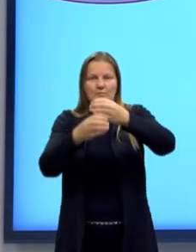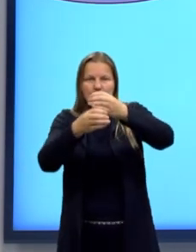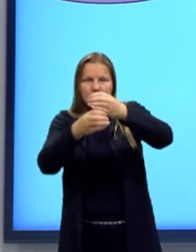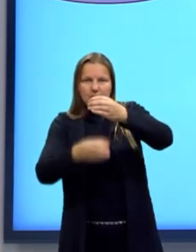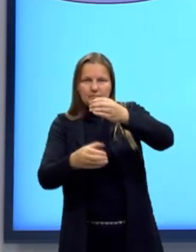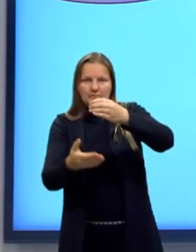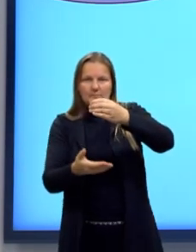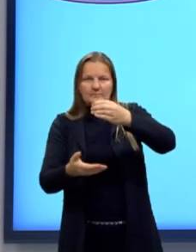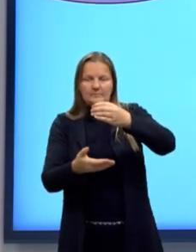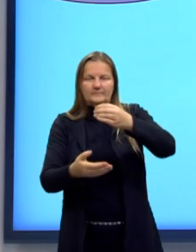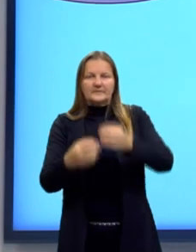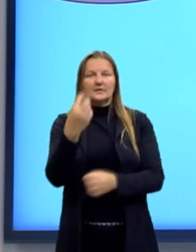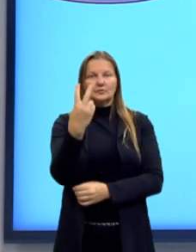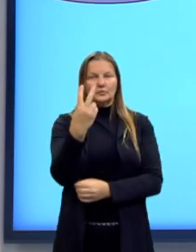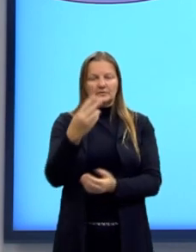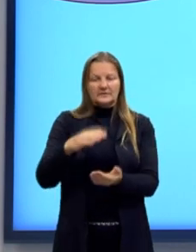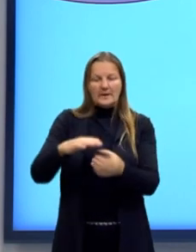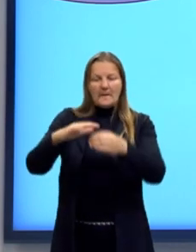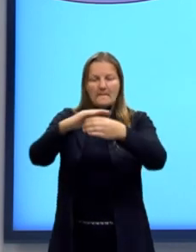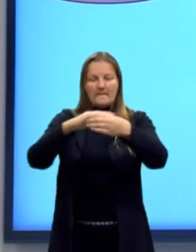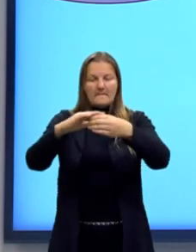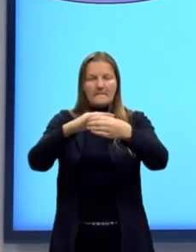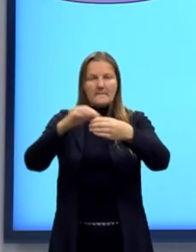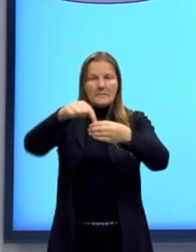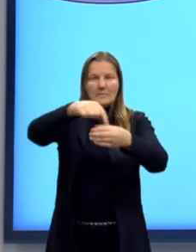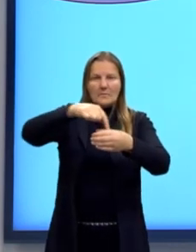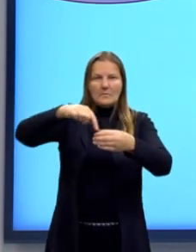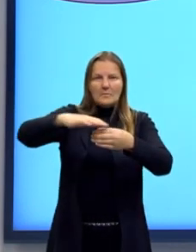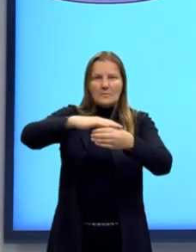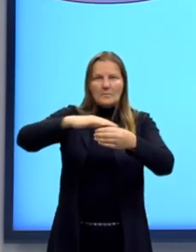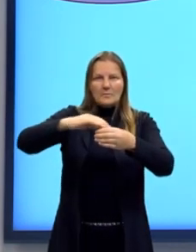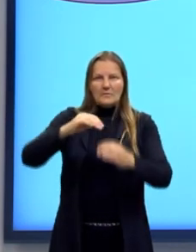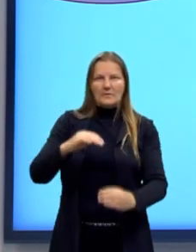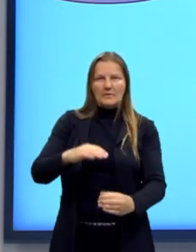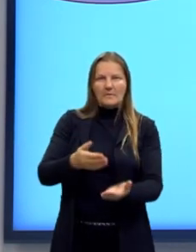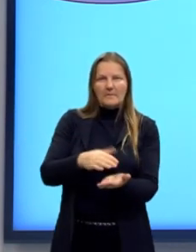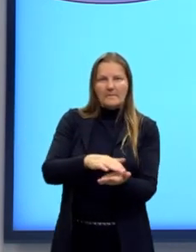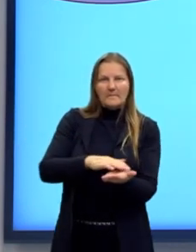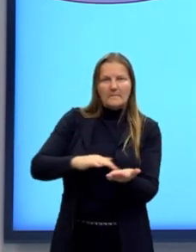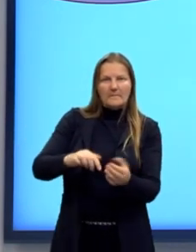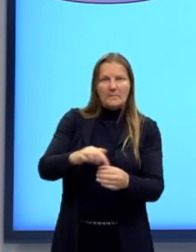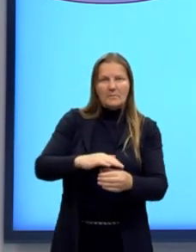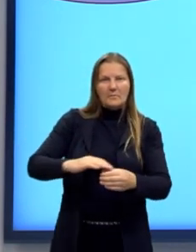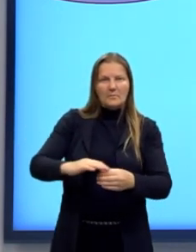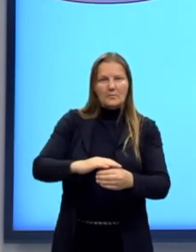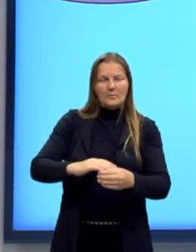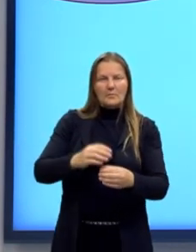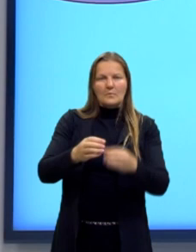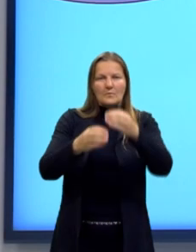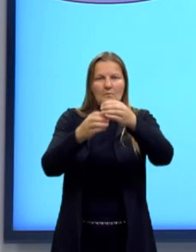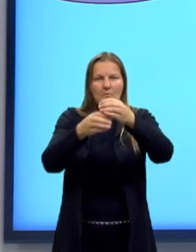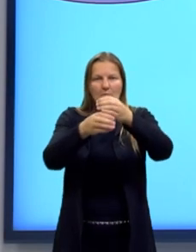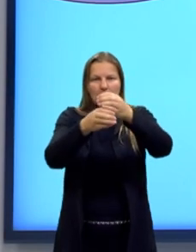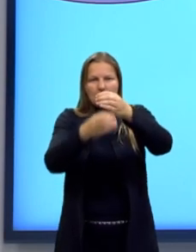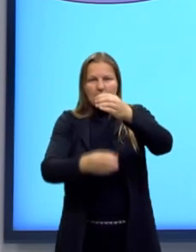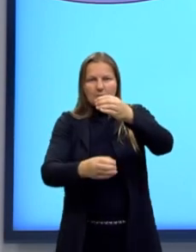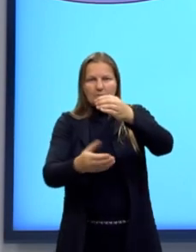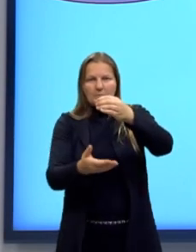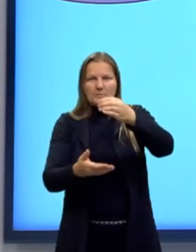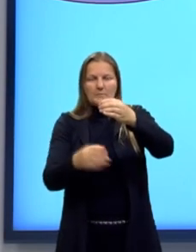cilindro ele é formado por duas bases circulares e uma área lateral para calcular a área da Base